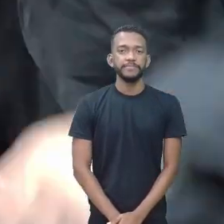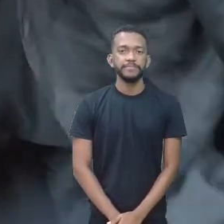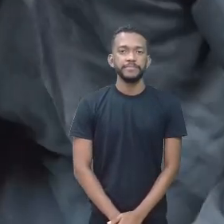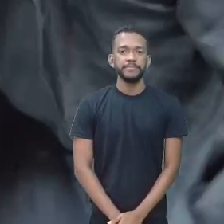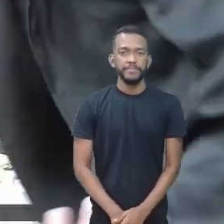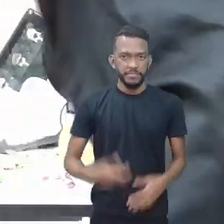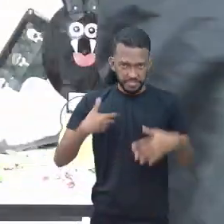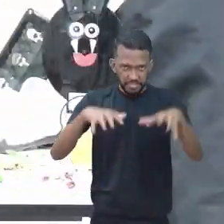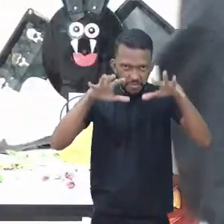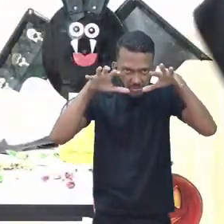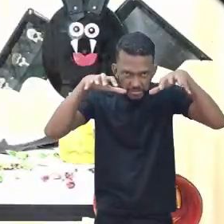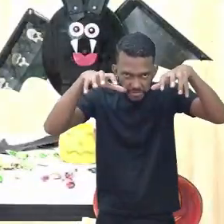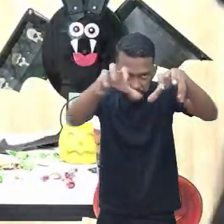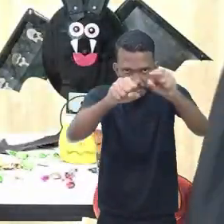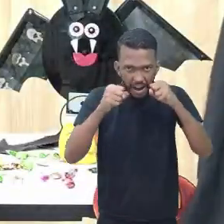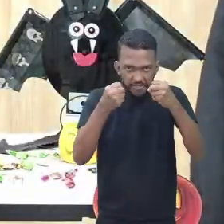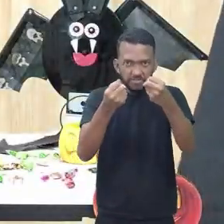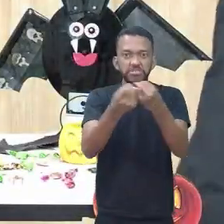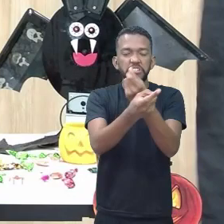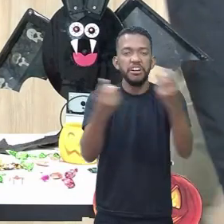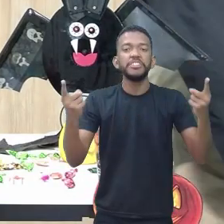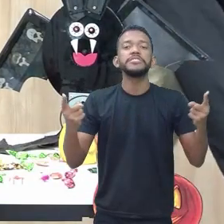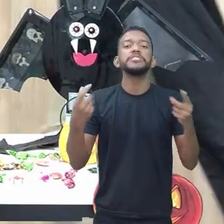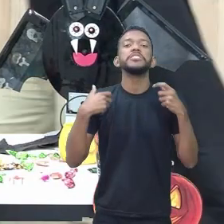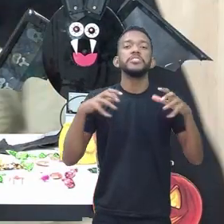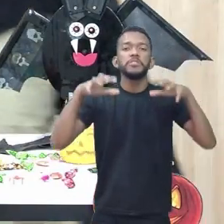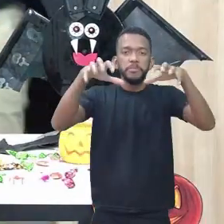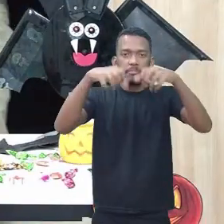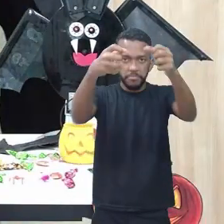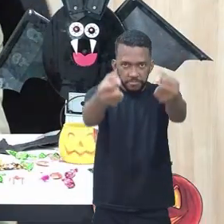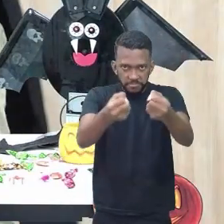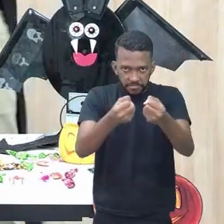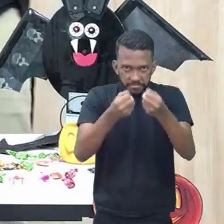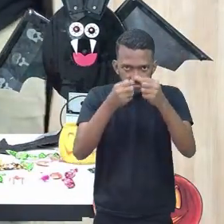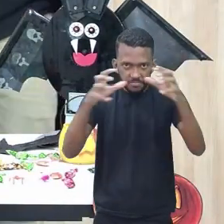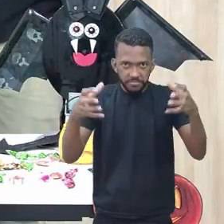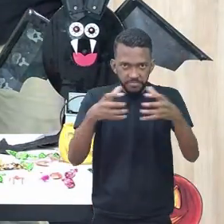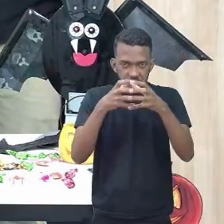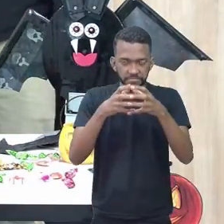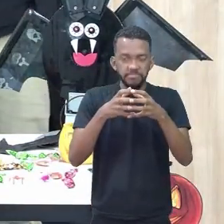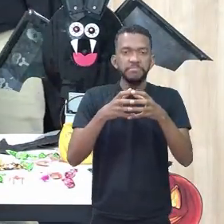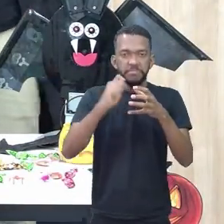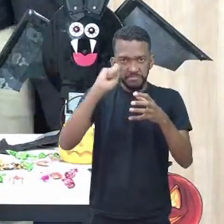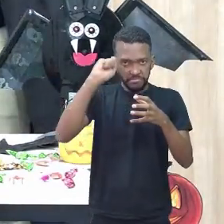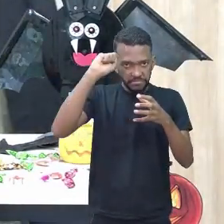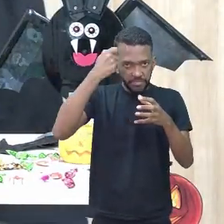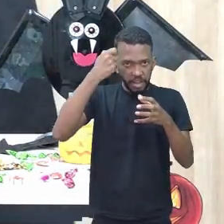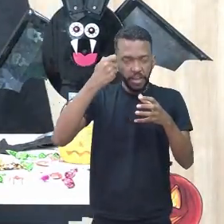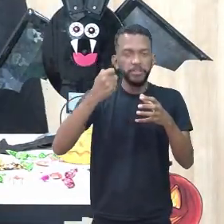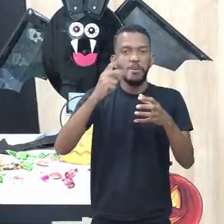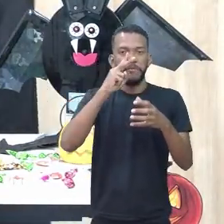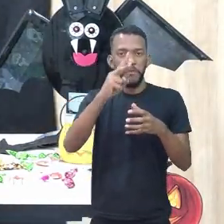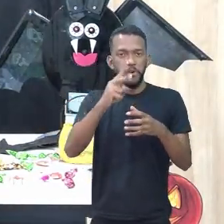Eu vim pegar vocês. Eu vim trazer vocês pro Lago Negro da Força.